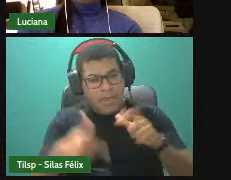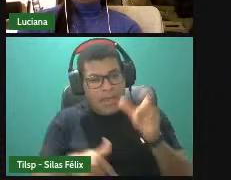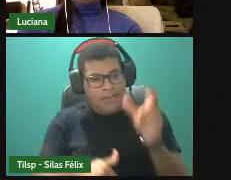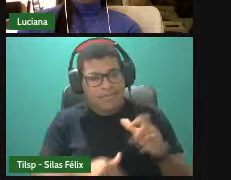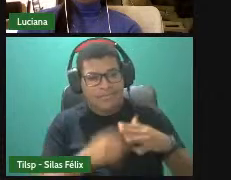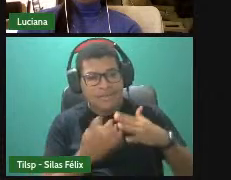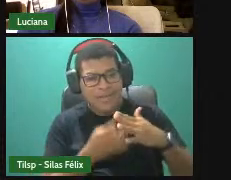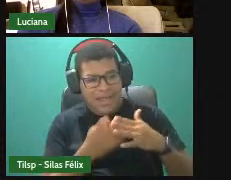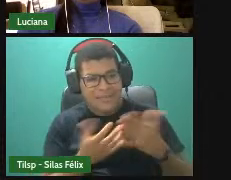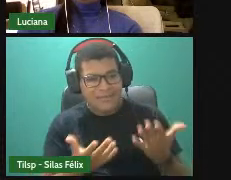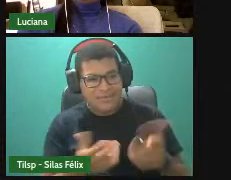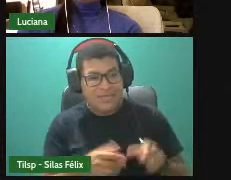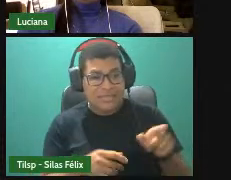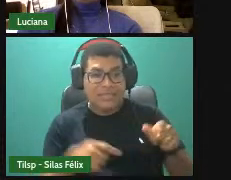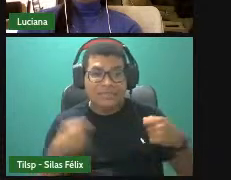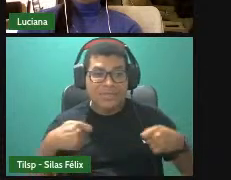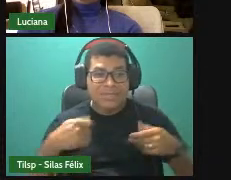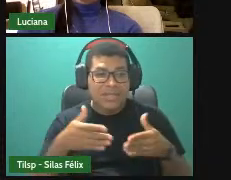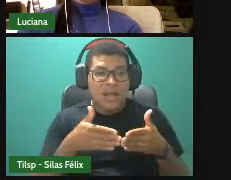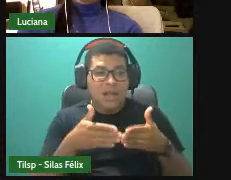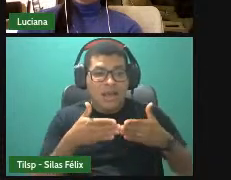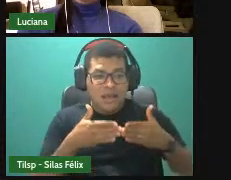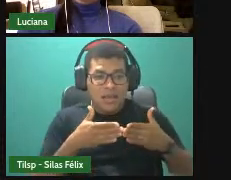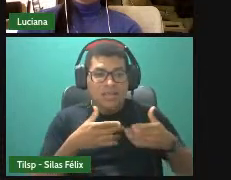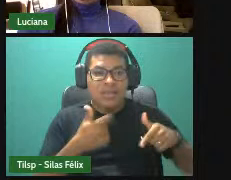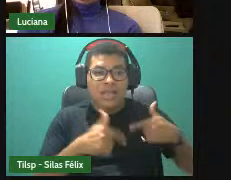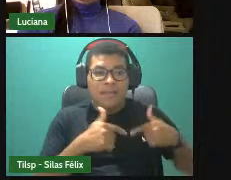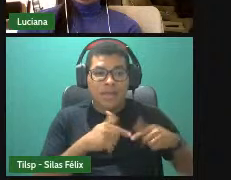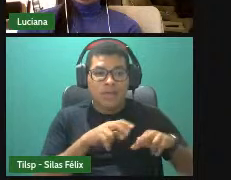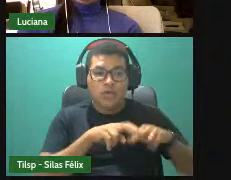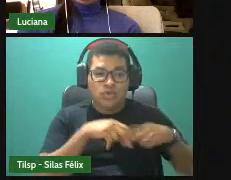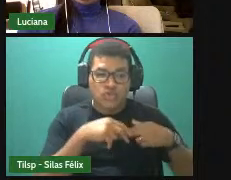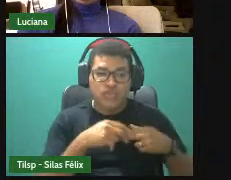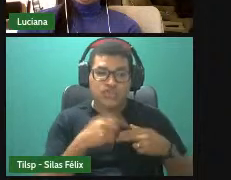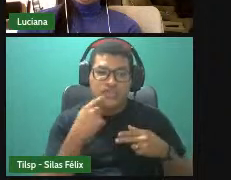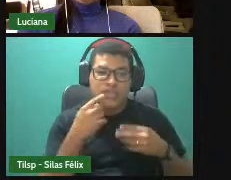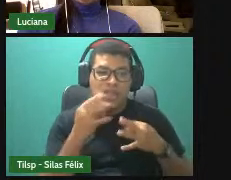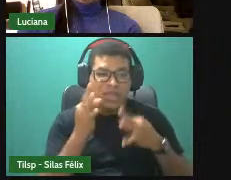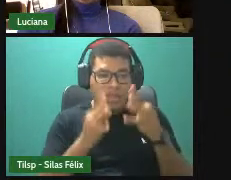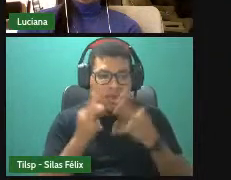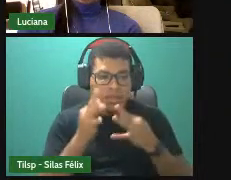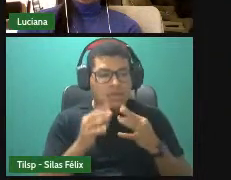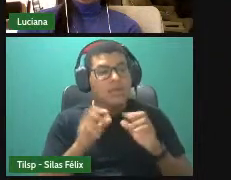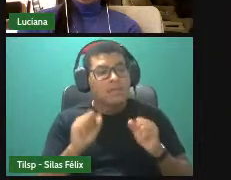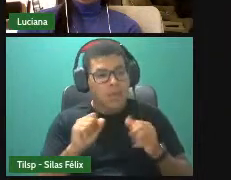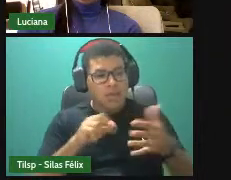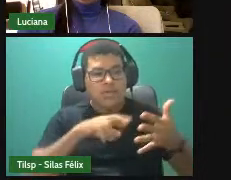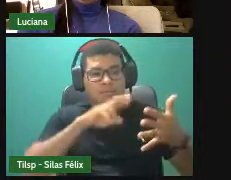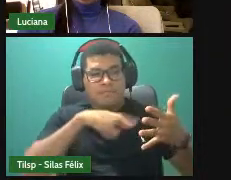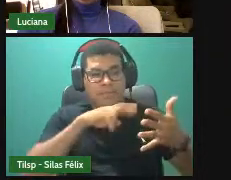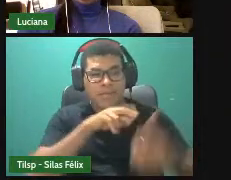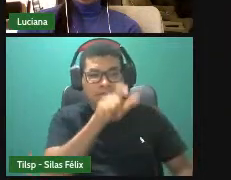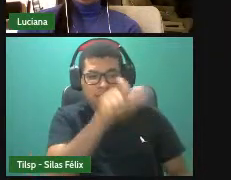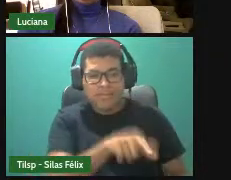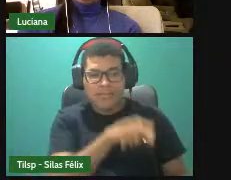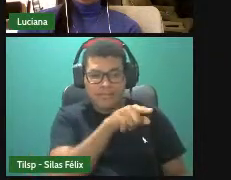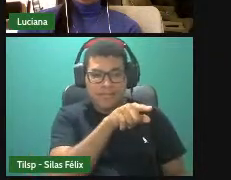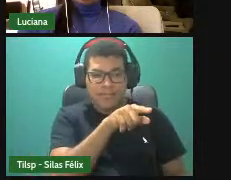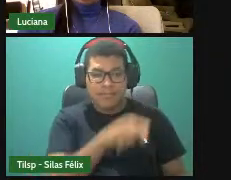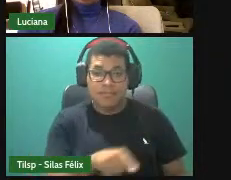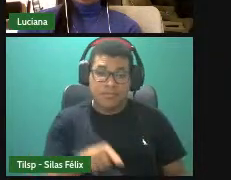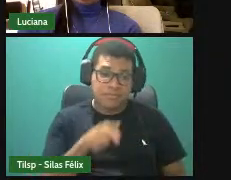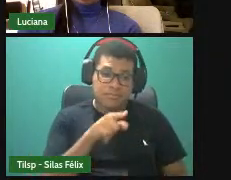que necessitou se afastar, ele pode ser periciado, né, a empresa ou o órgão que ele trabalha